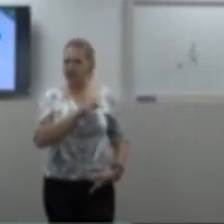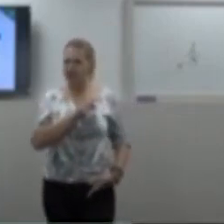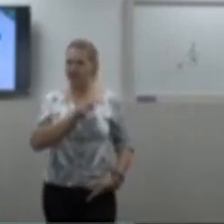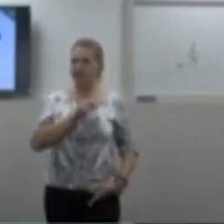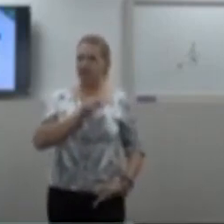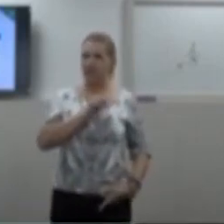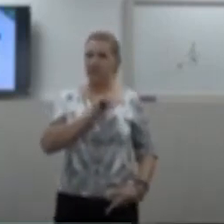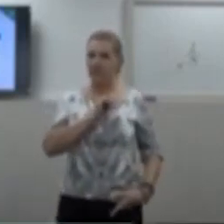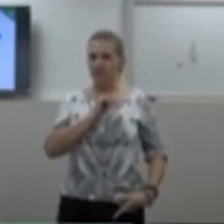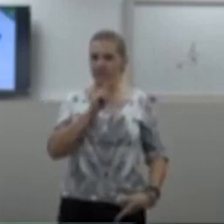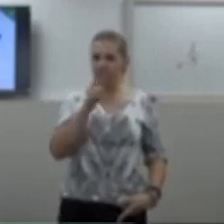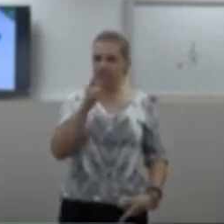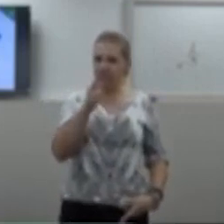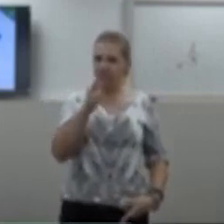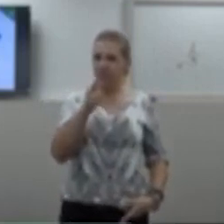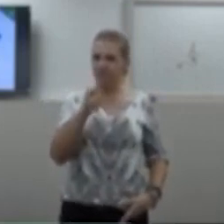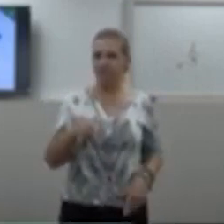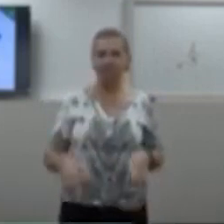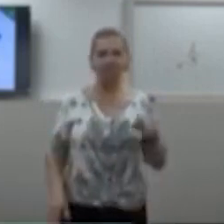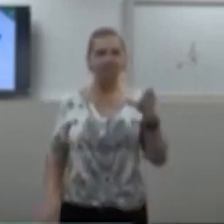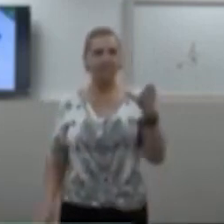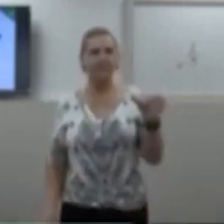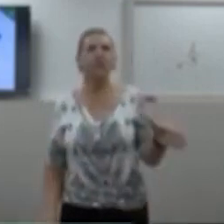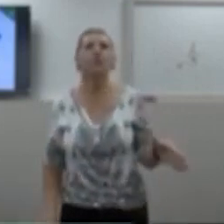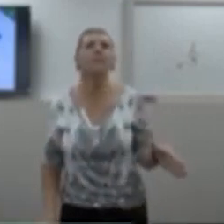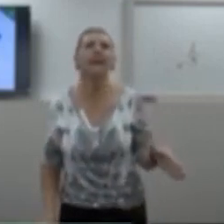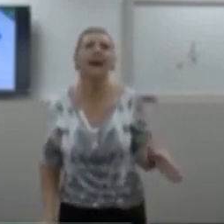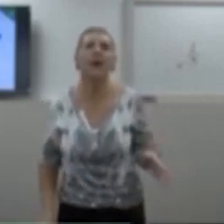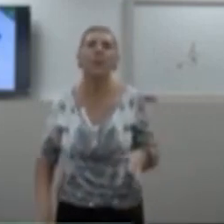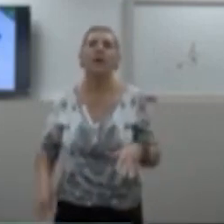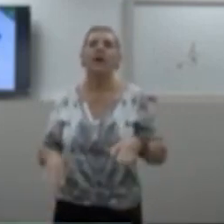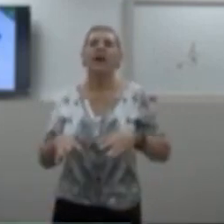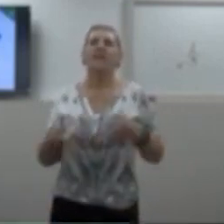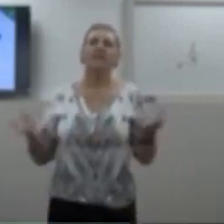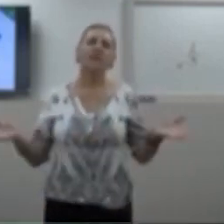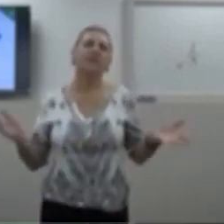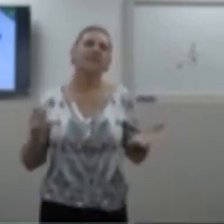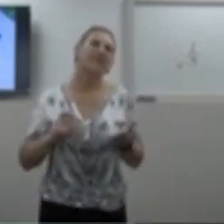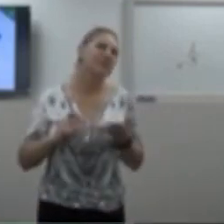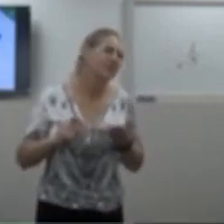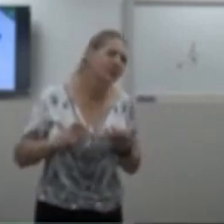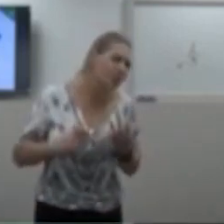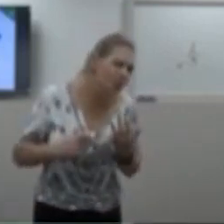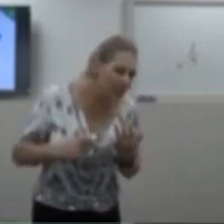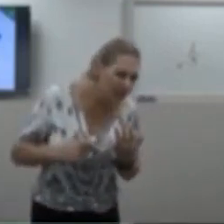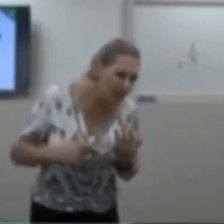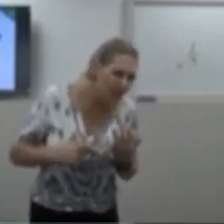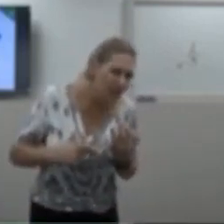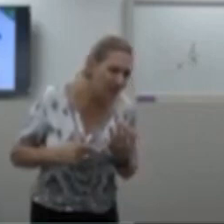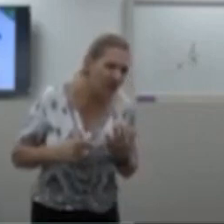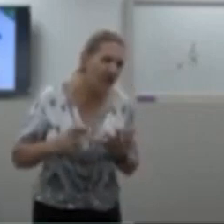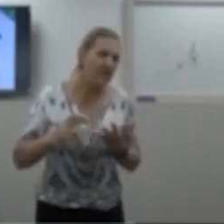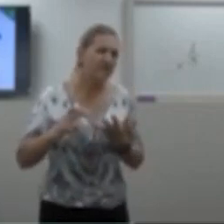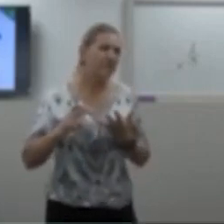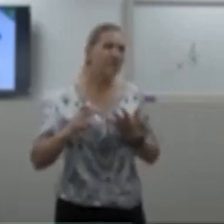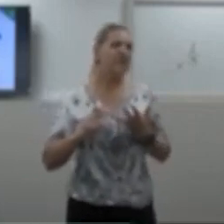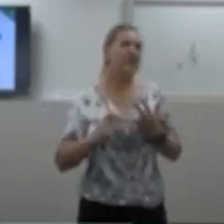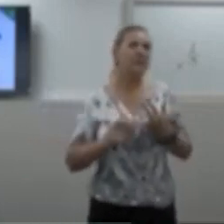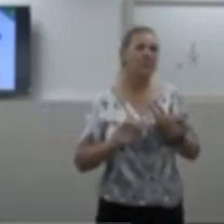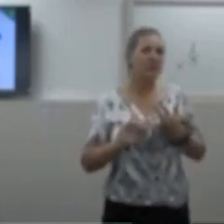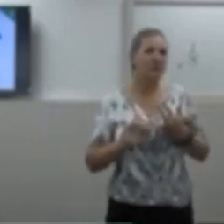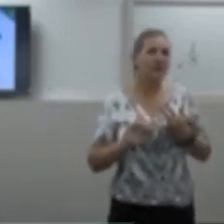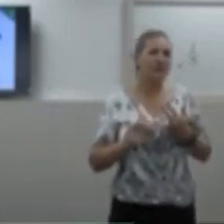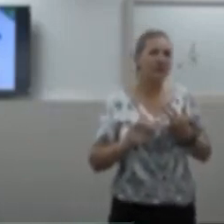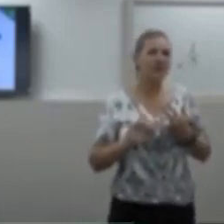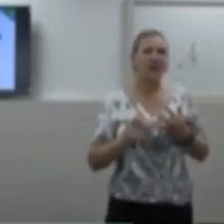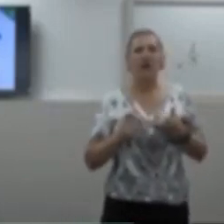cardinal. Gostou desse exercício? Você viu? Numeral. Professor, nós estamos falando de número? Nós estamos falando